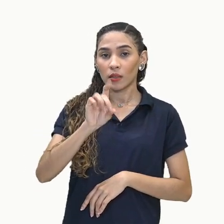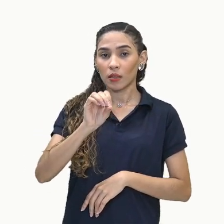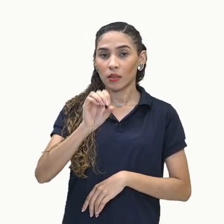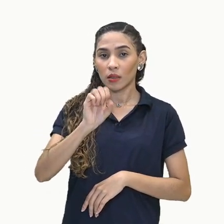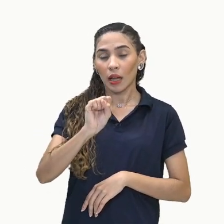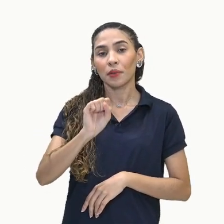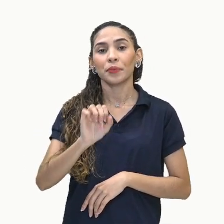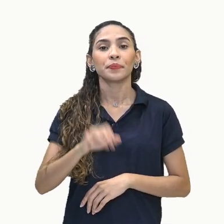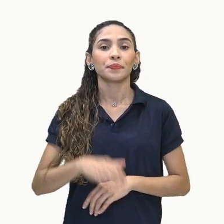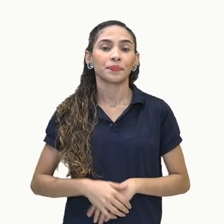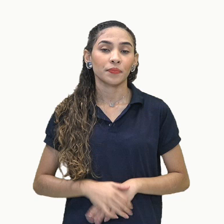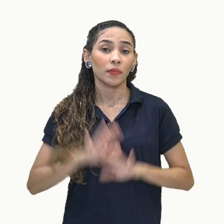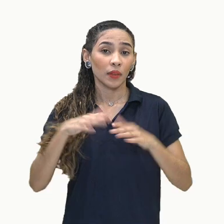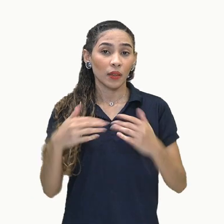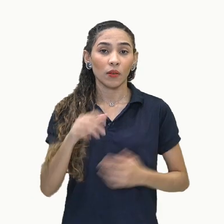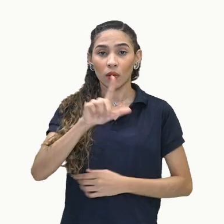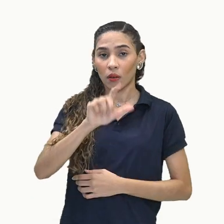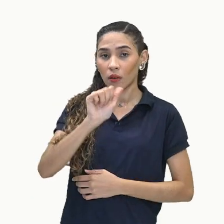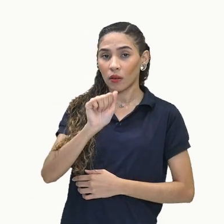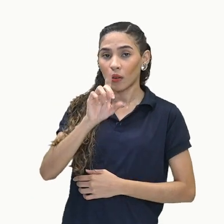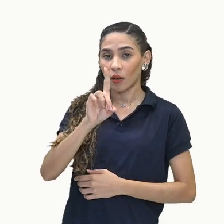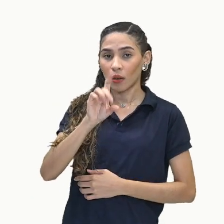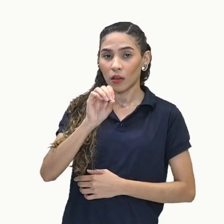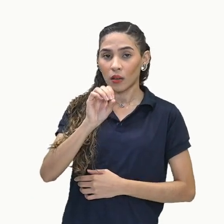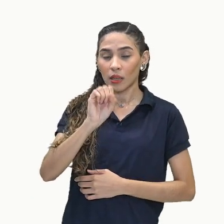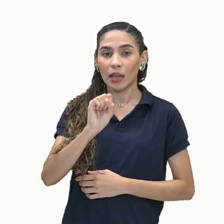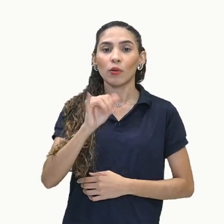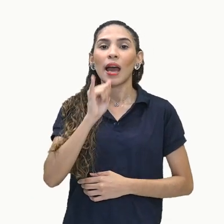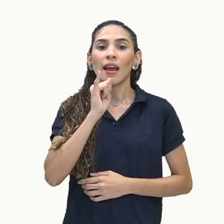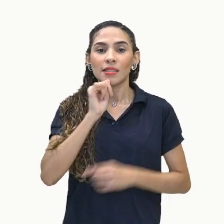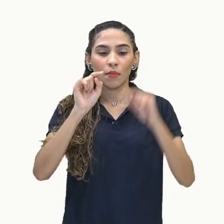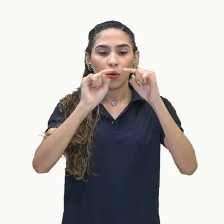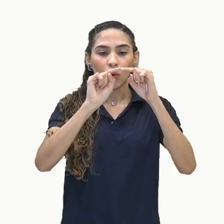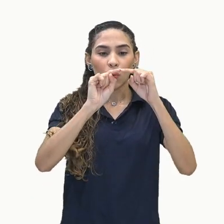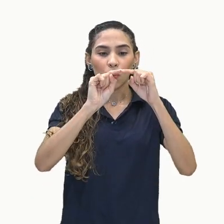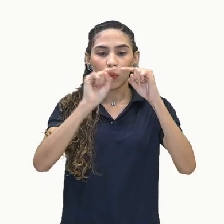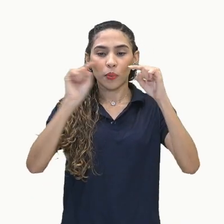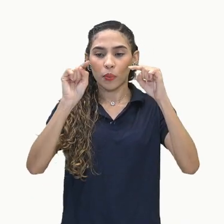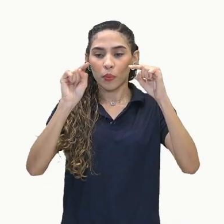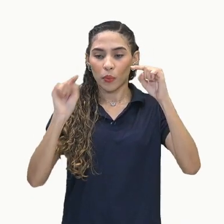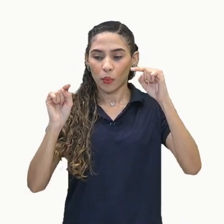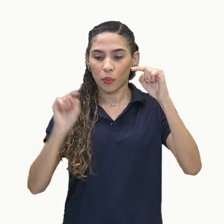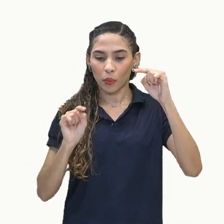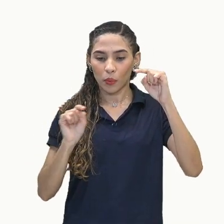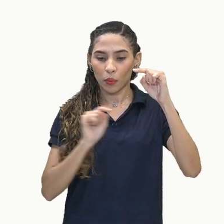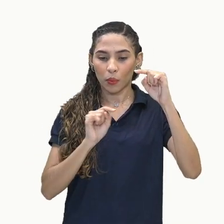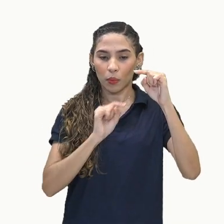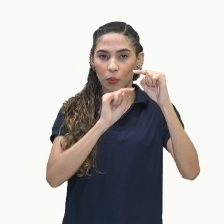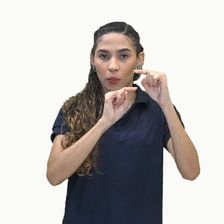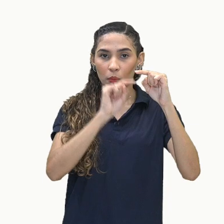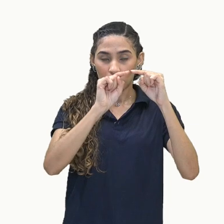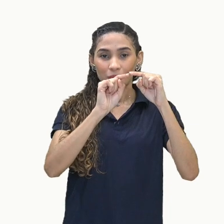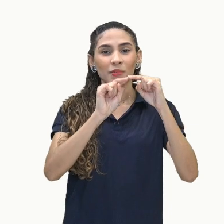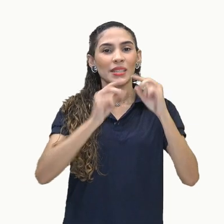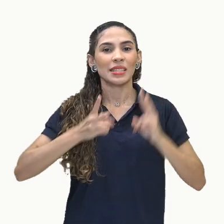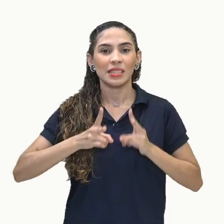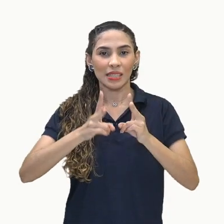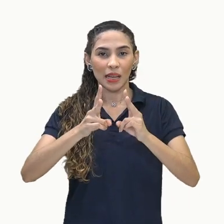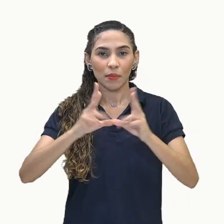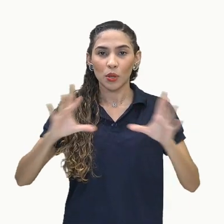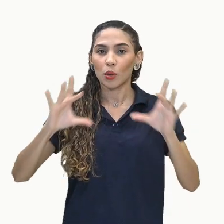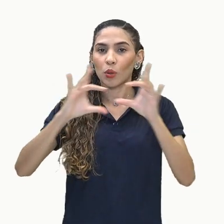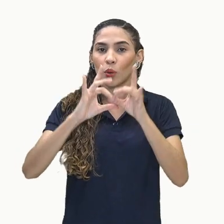Ou seja, os lados do meu polígono sempre serão segmentos de retas. O que